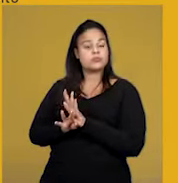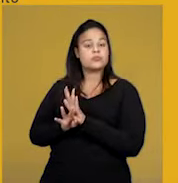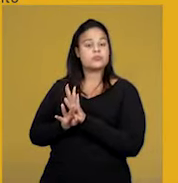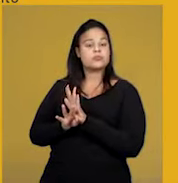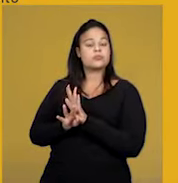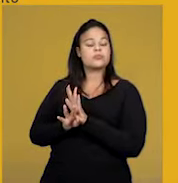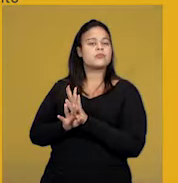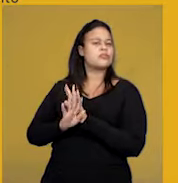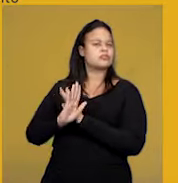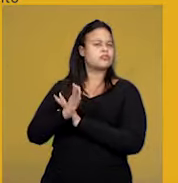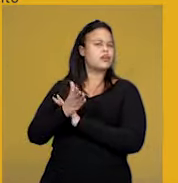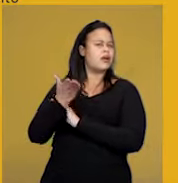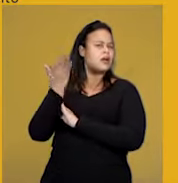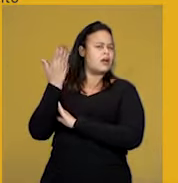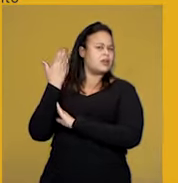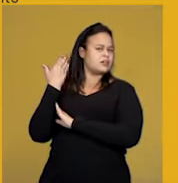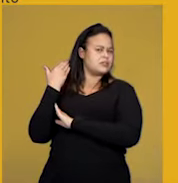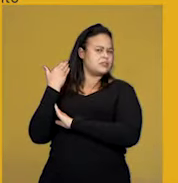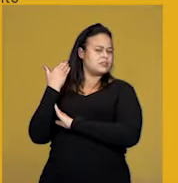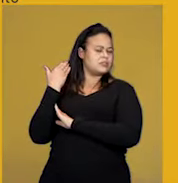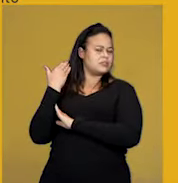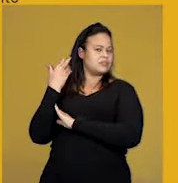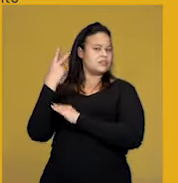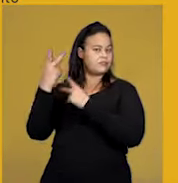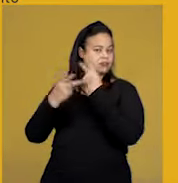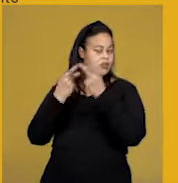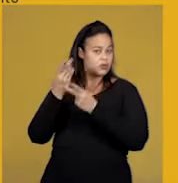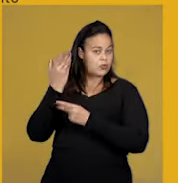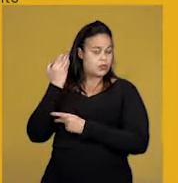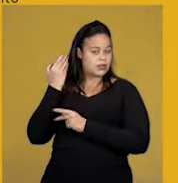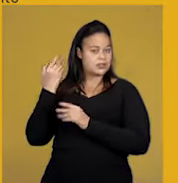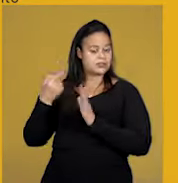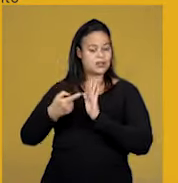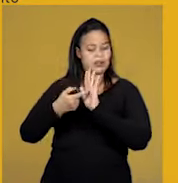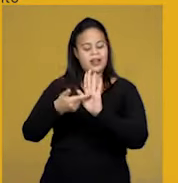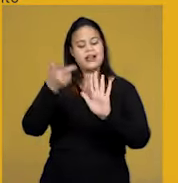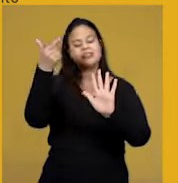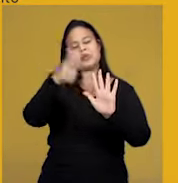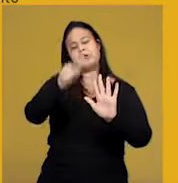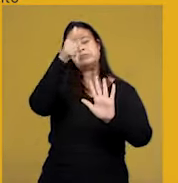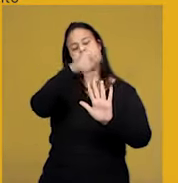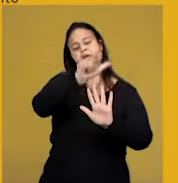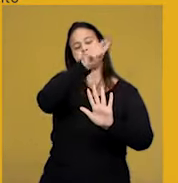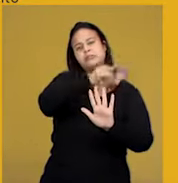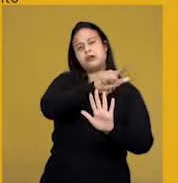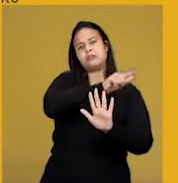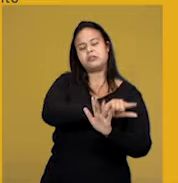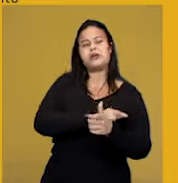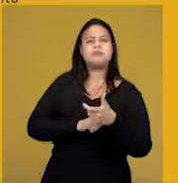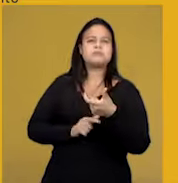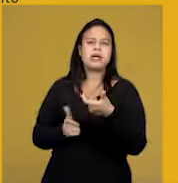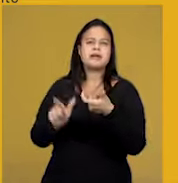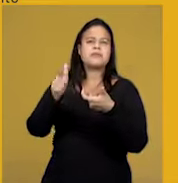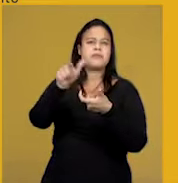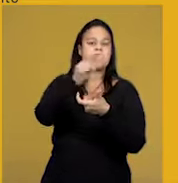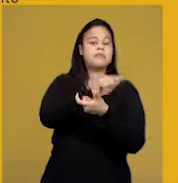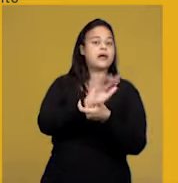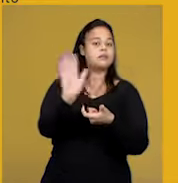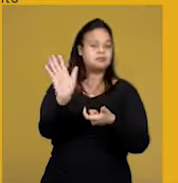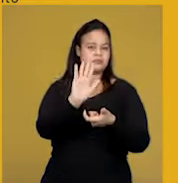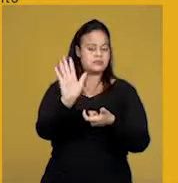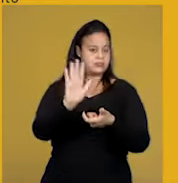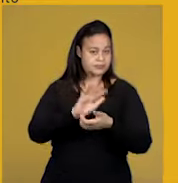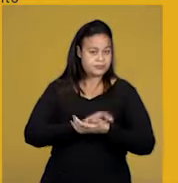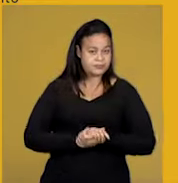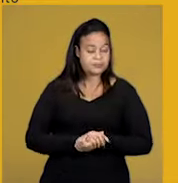foi mencionado, evitando a repetição. Usar substituições